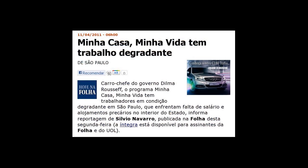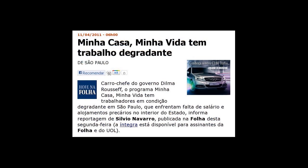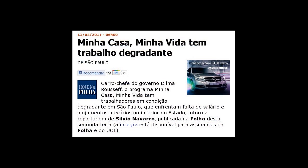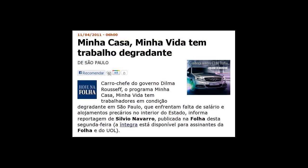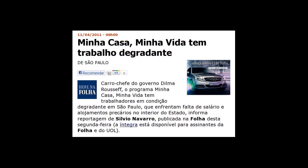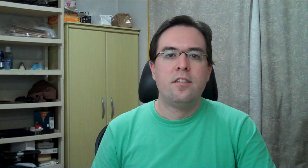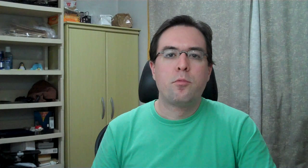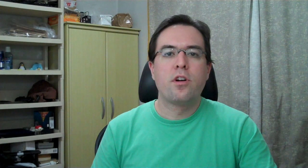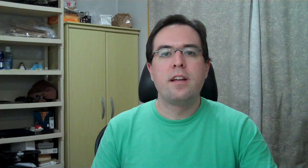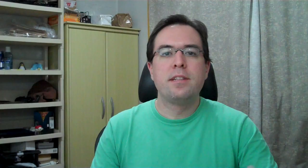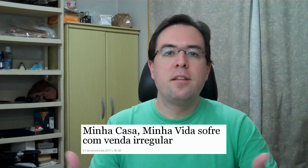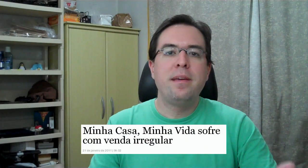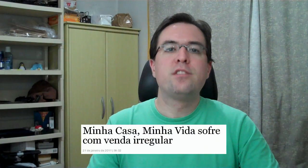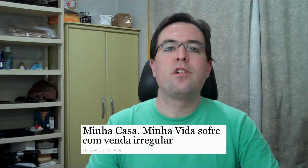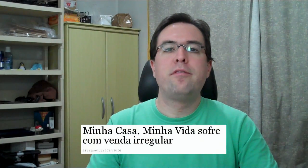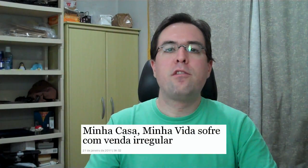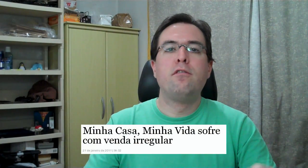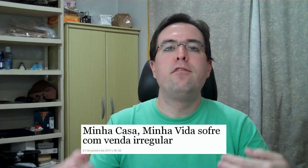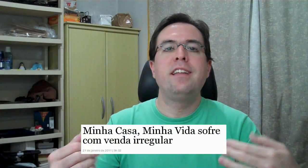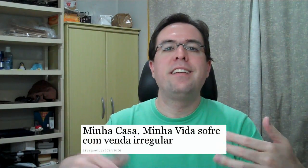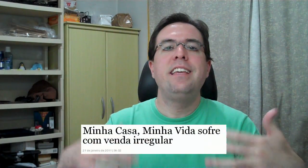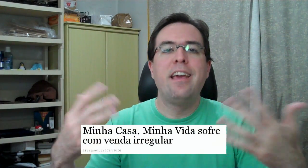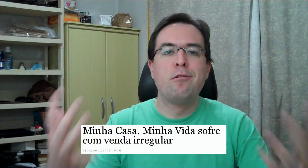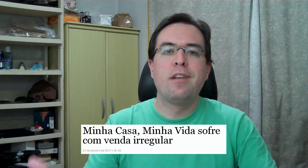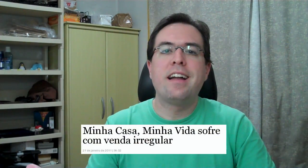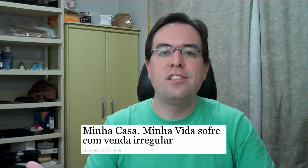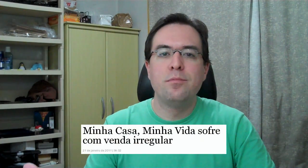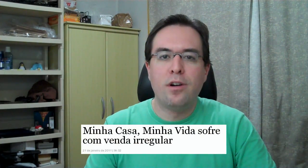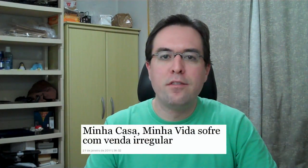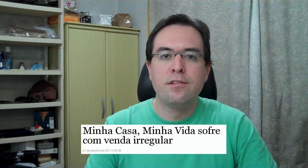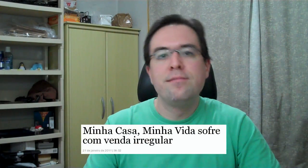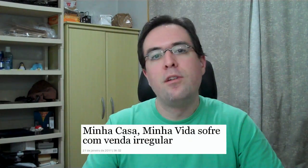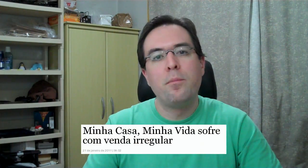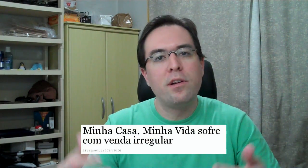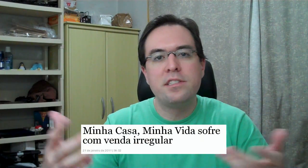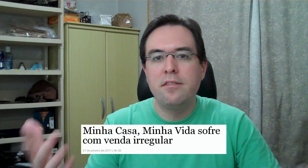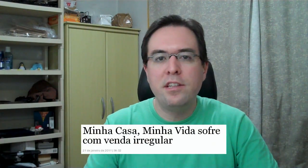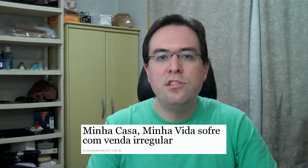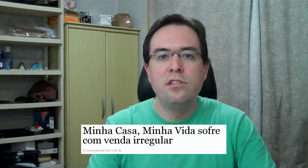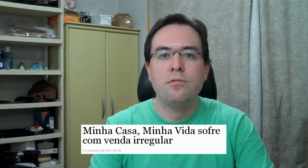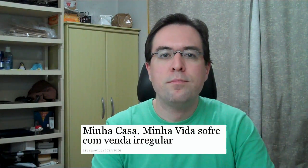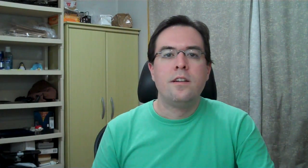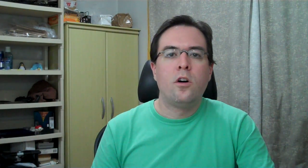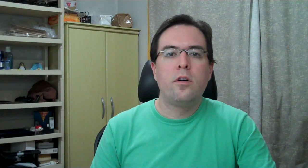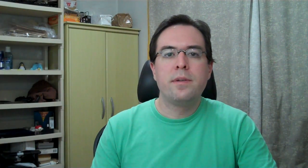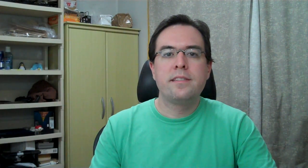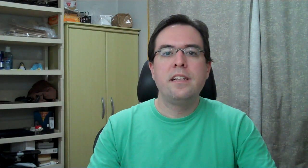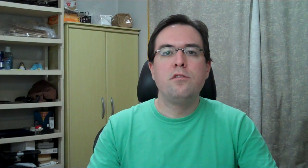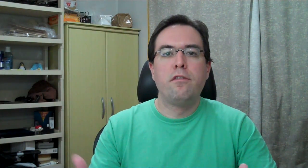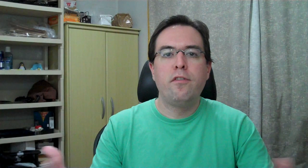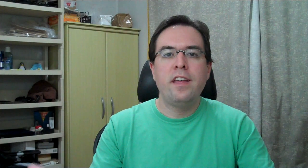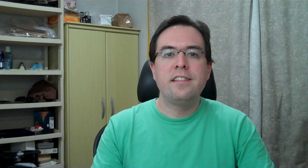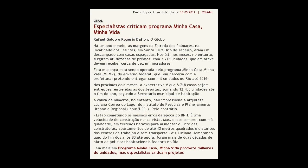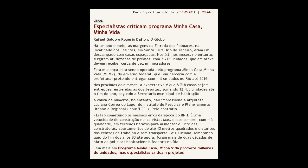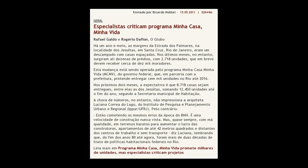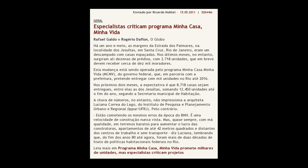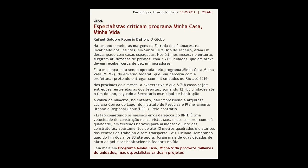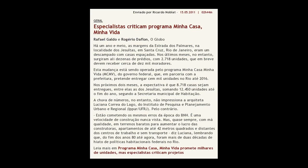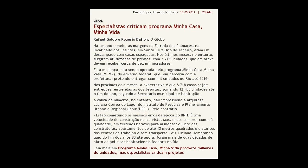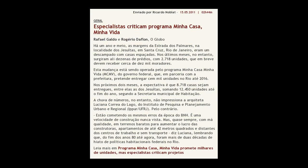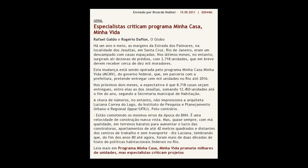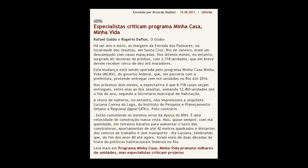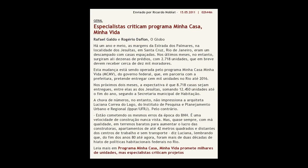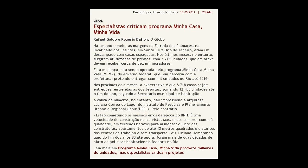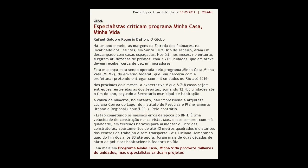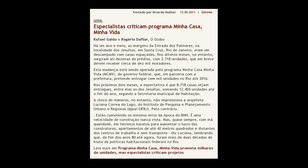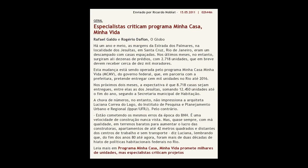de segurança. O programa também sofre com venda irregular de imóvel, não pode ser vendido. Obras sendo feitas a toque